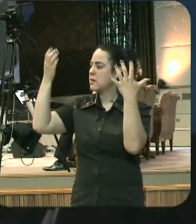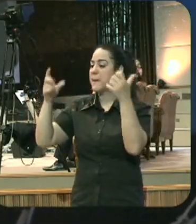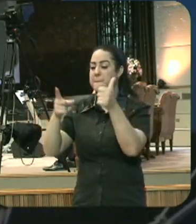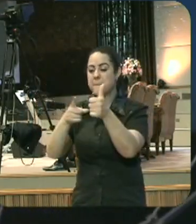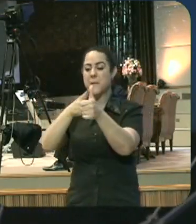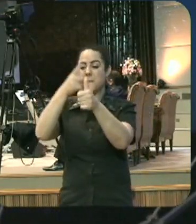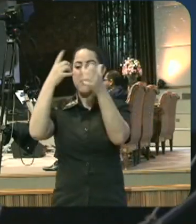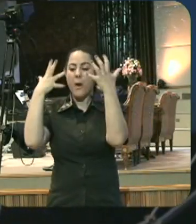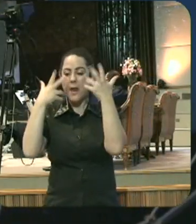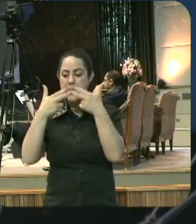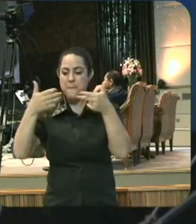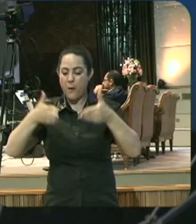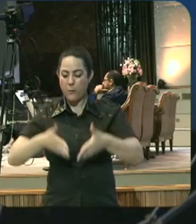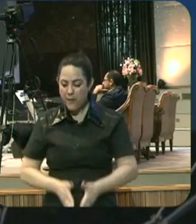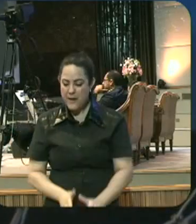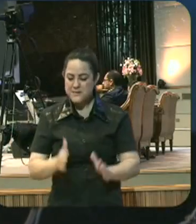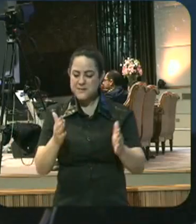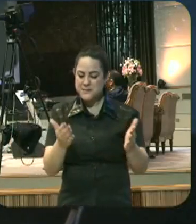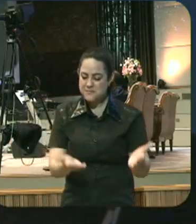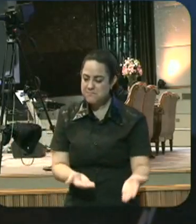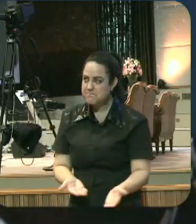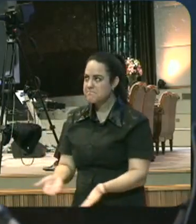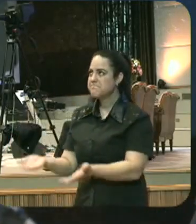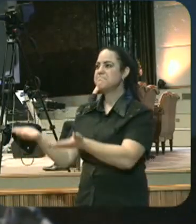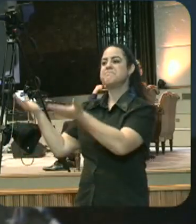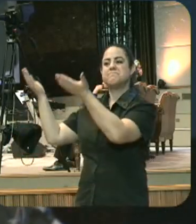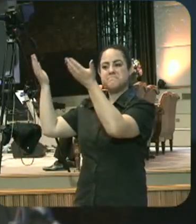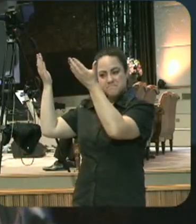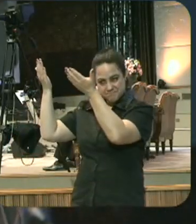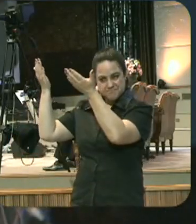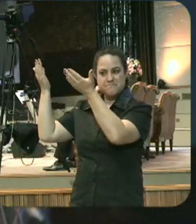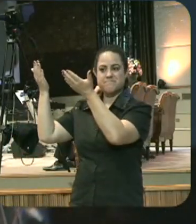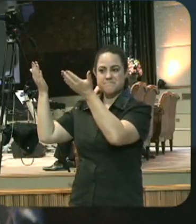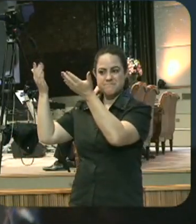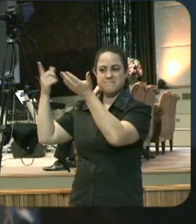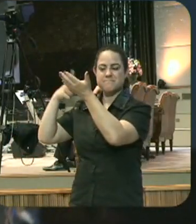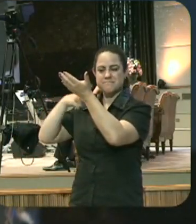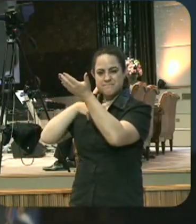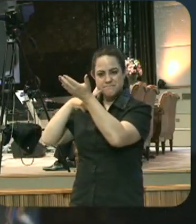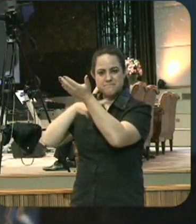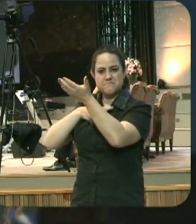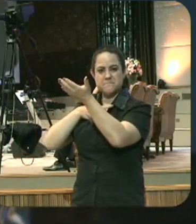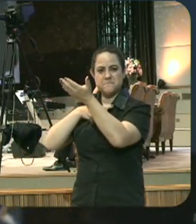que nascia no campo de uma determinada